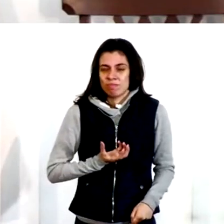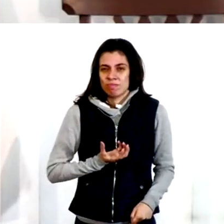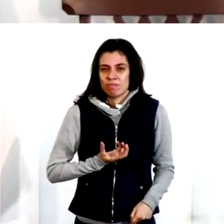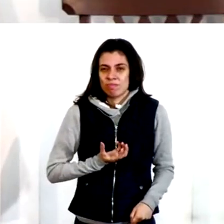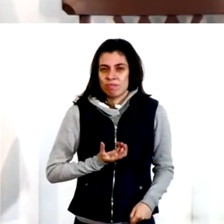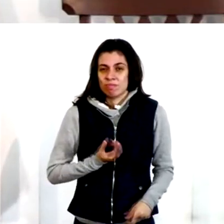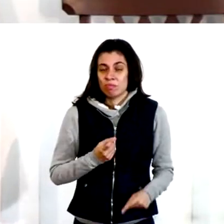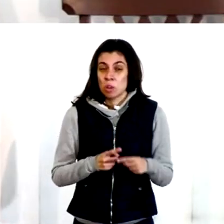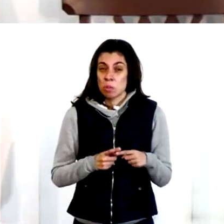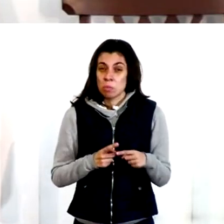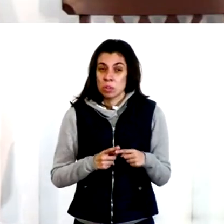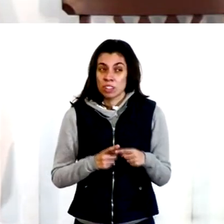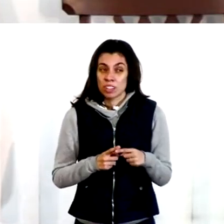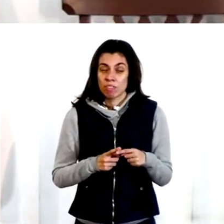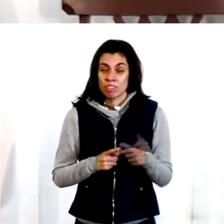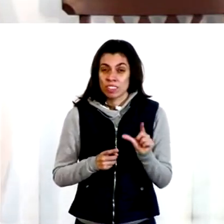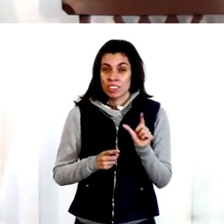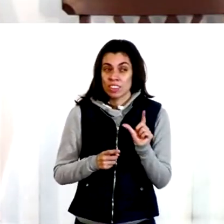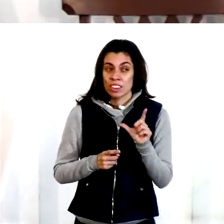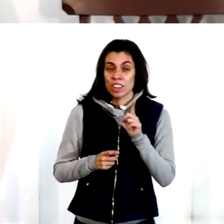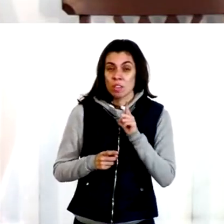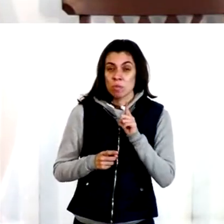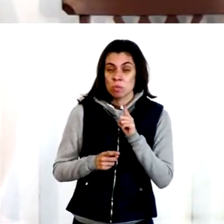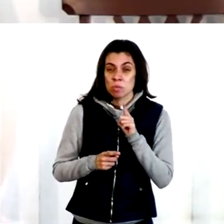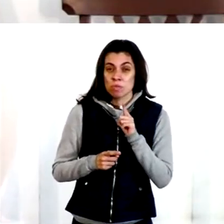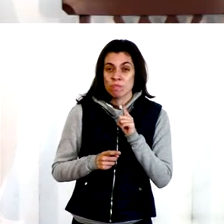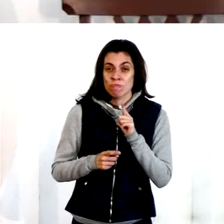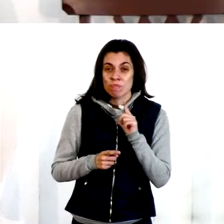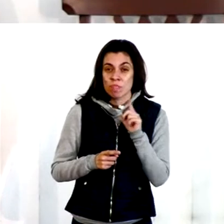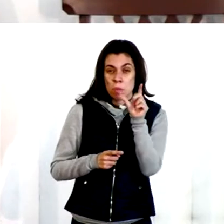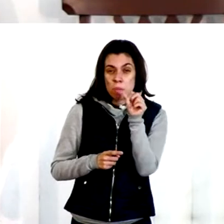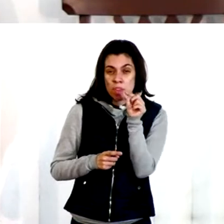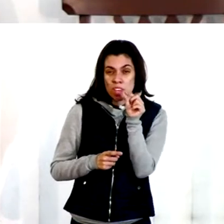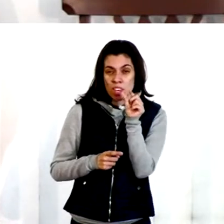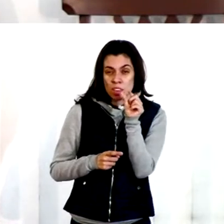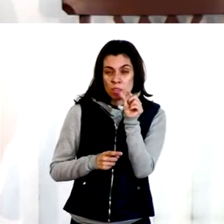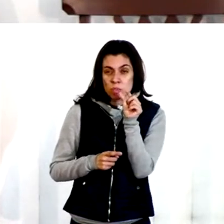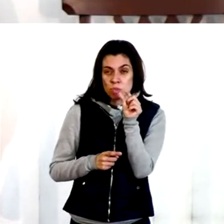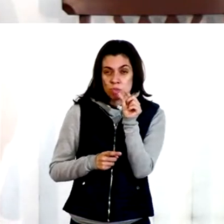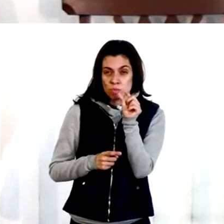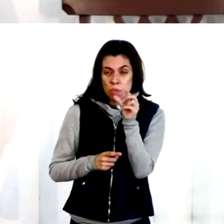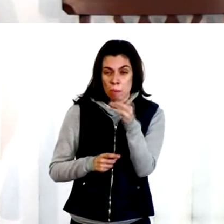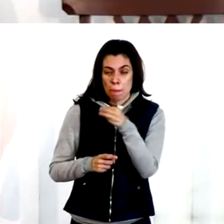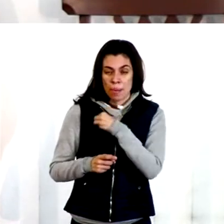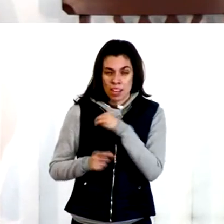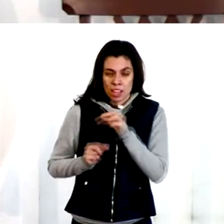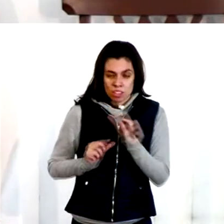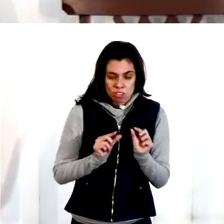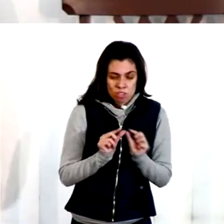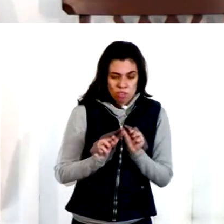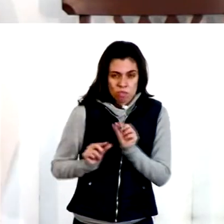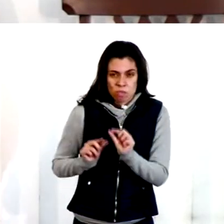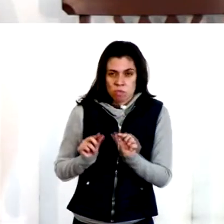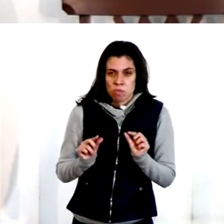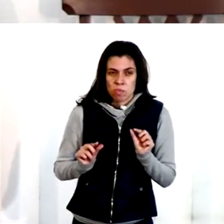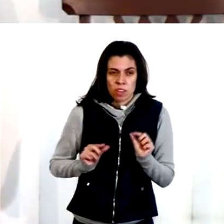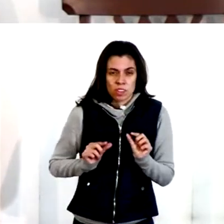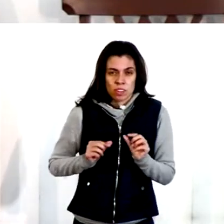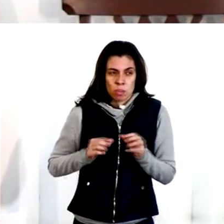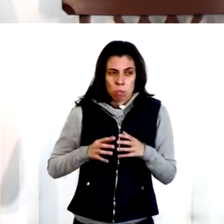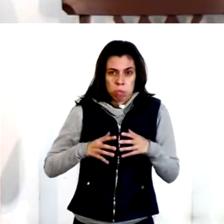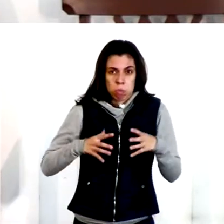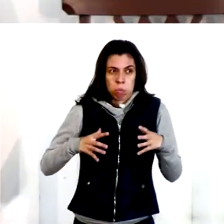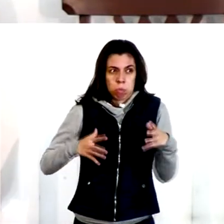estão na plantação de uvas. Nós vamos ter de